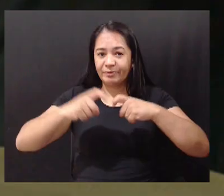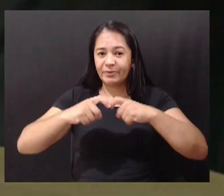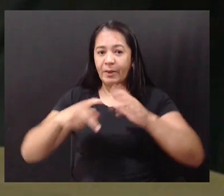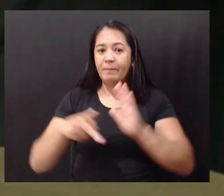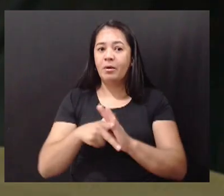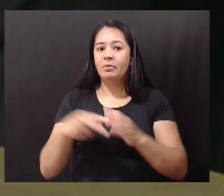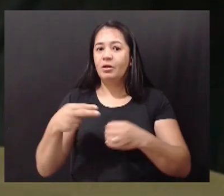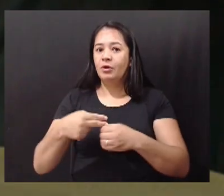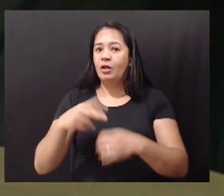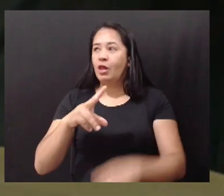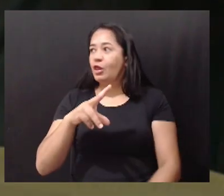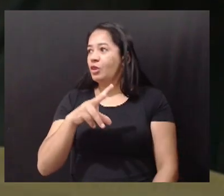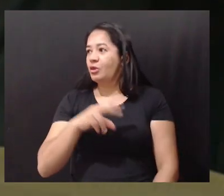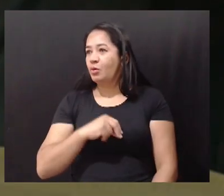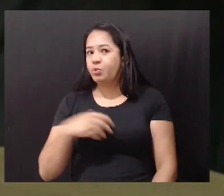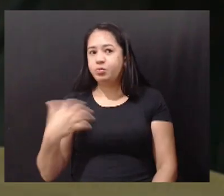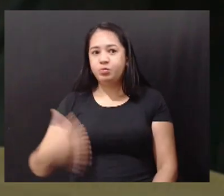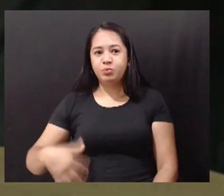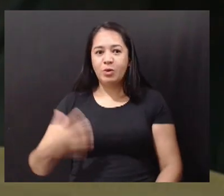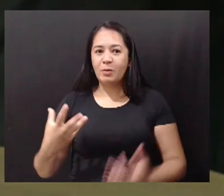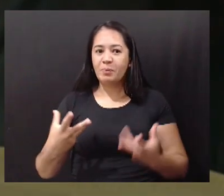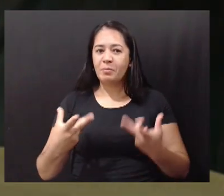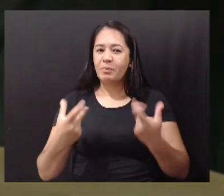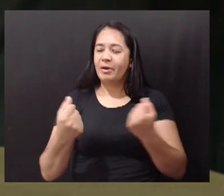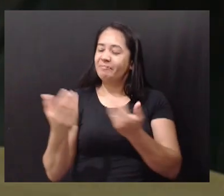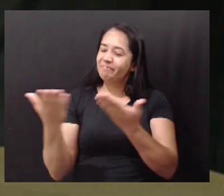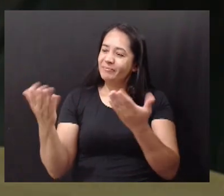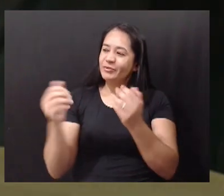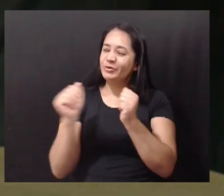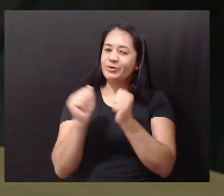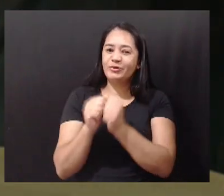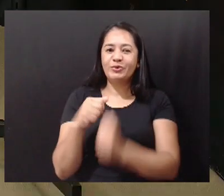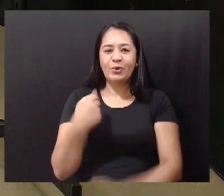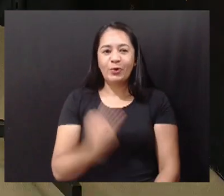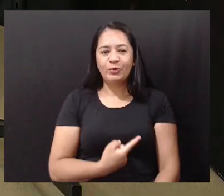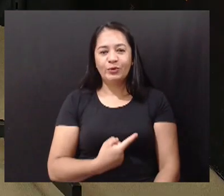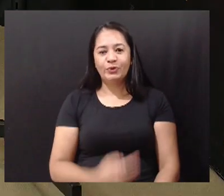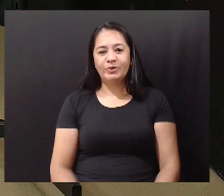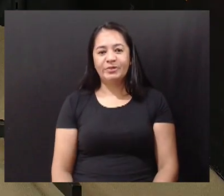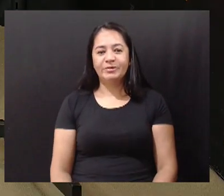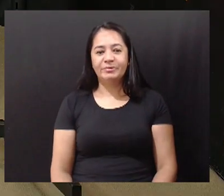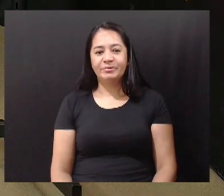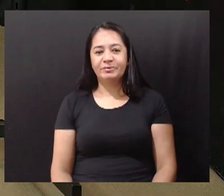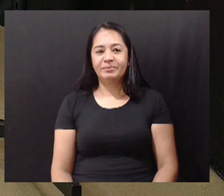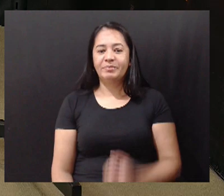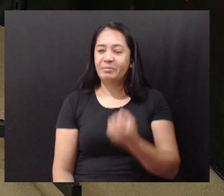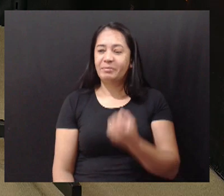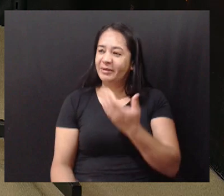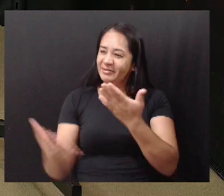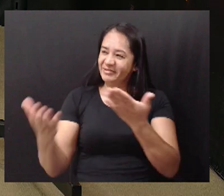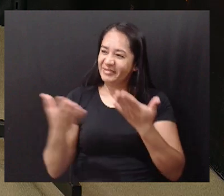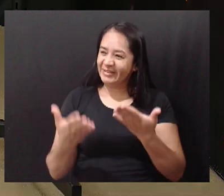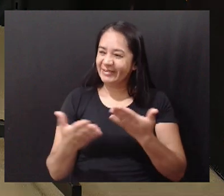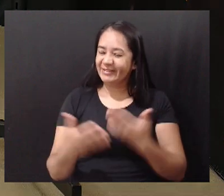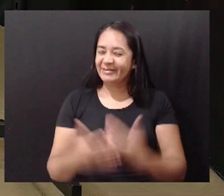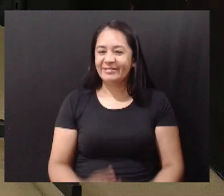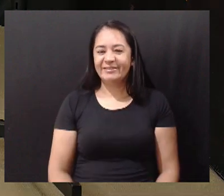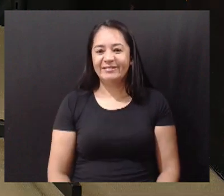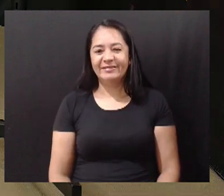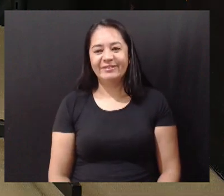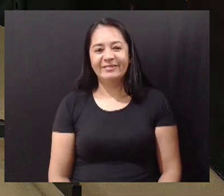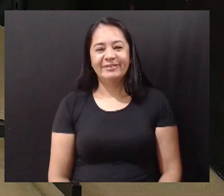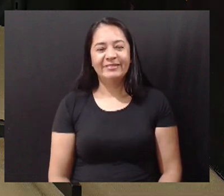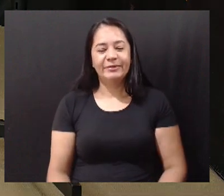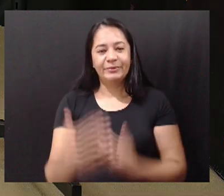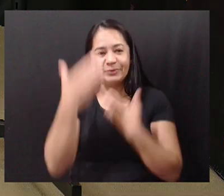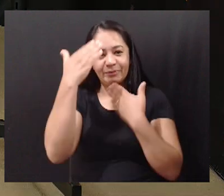gente, que coisa maravilhosa receber você com a gente aqui hoje, doutora Beatriz, seja bem-vinda, muito bom dia. Muito obrigada, bom dia,